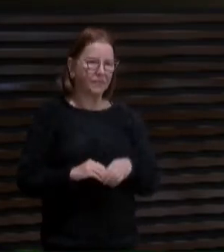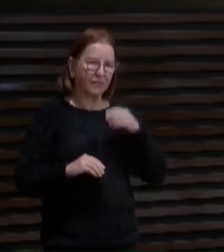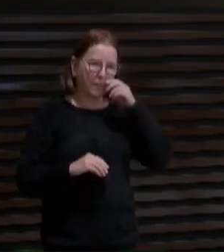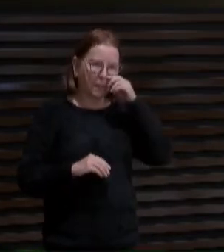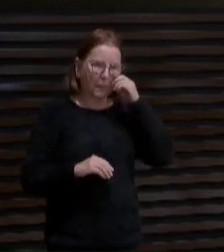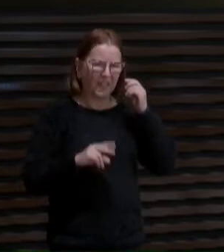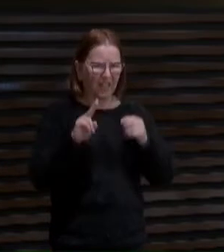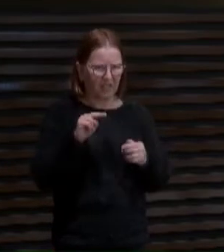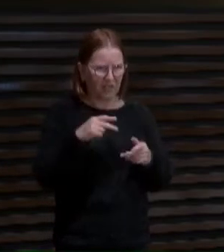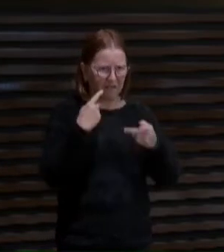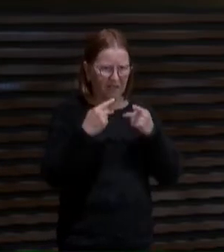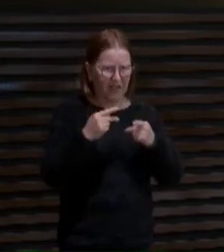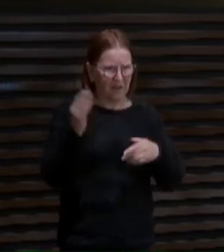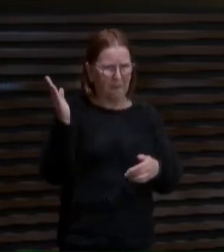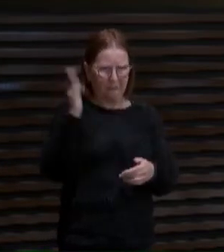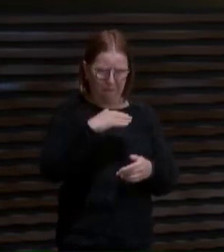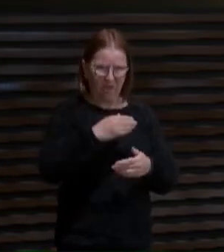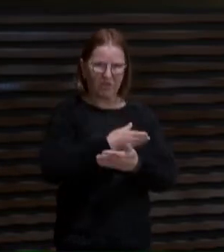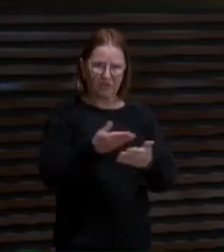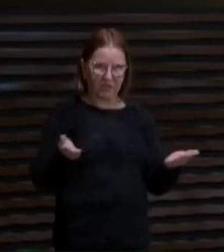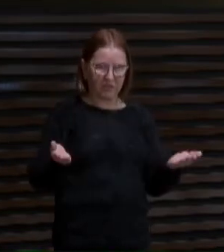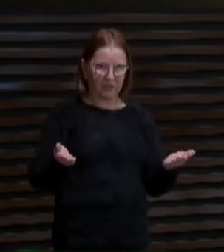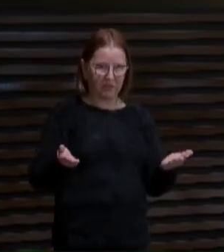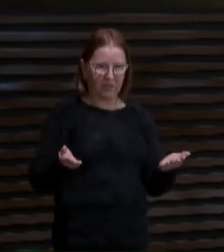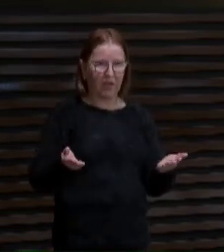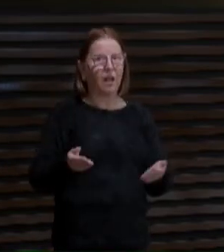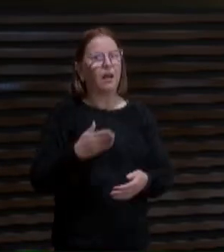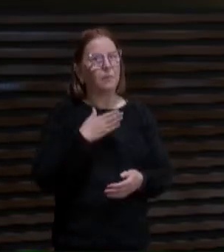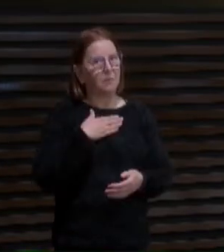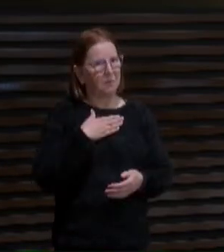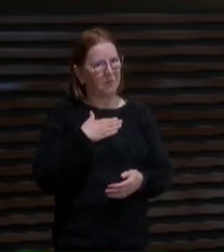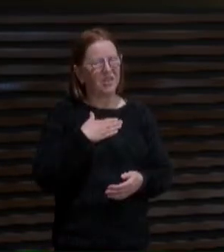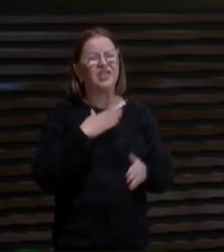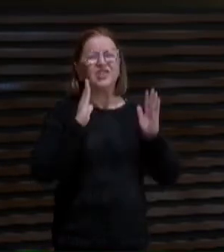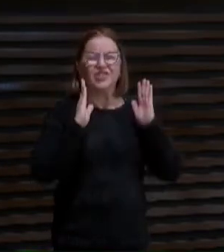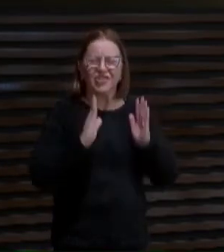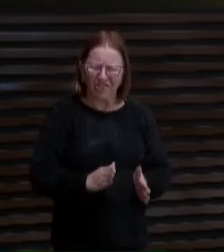nunca Falaram mal de vocês não e de mim já falaram tanta coisa calúnia